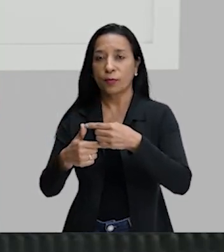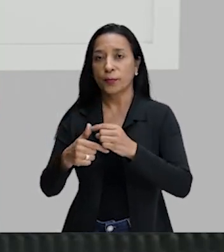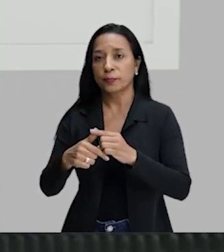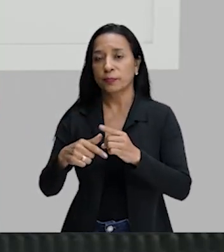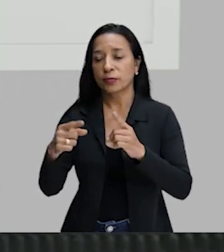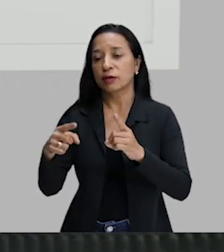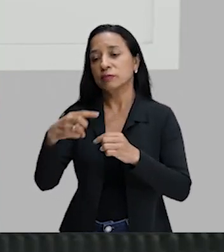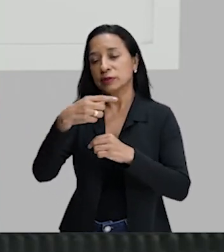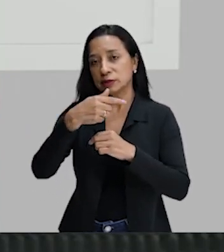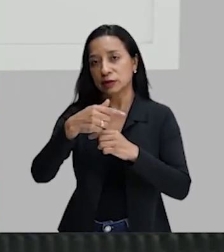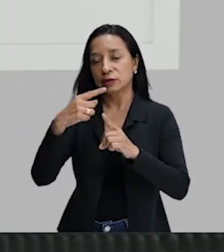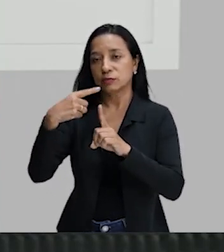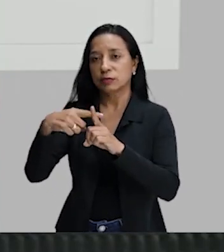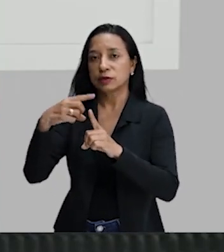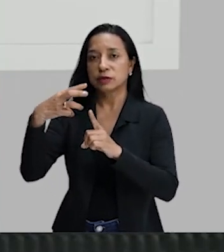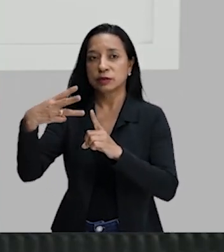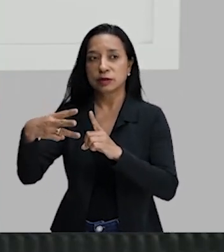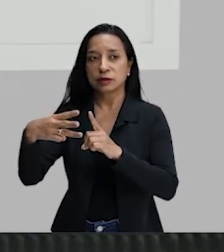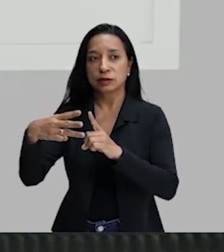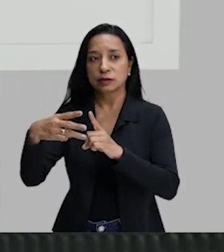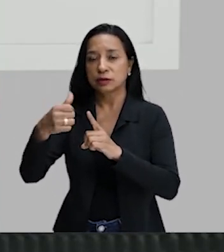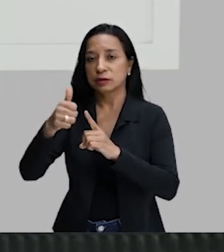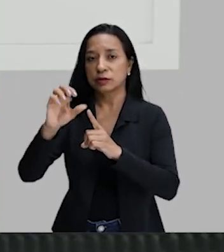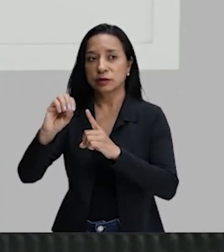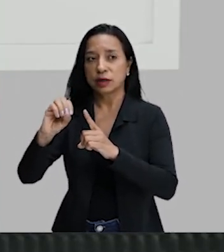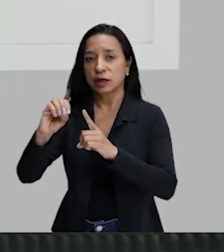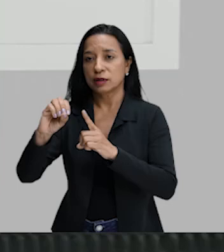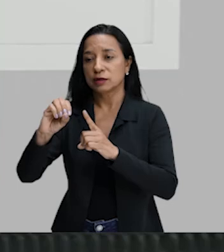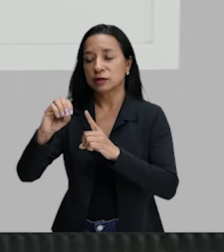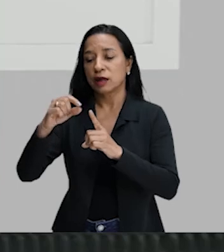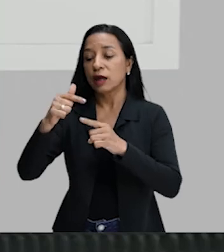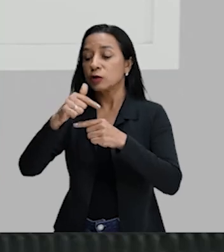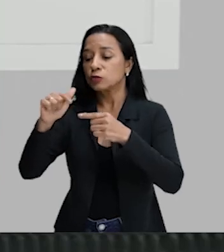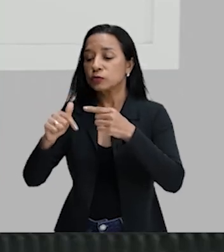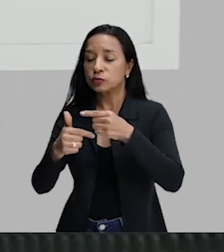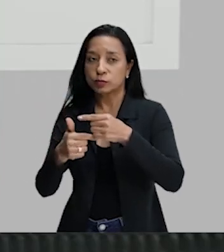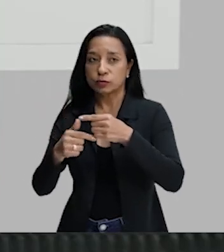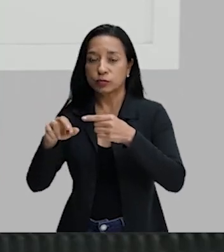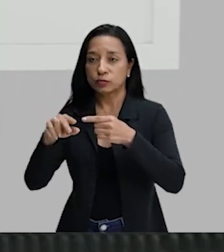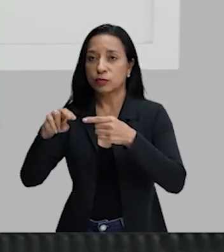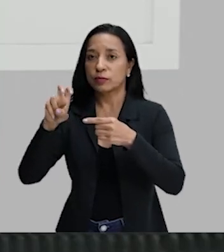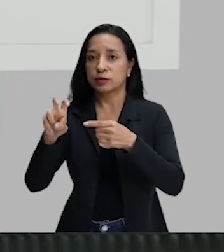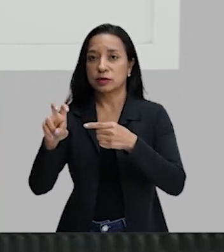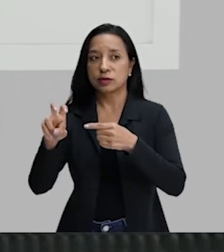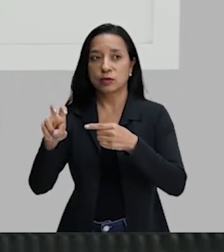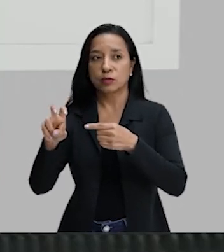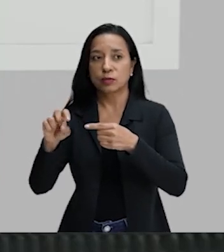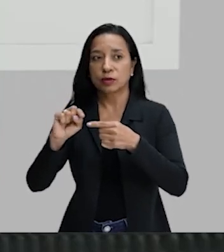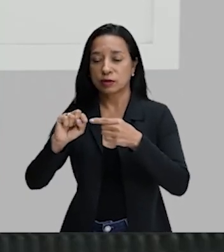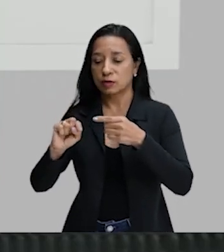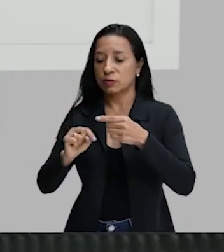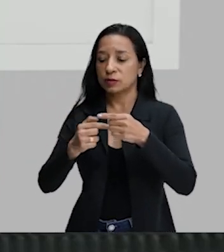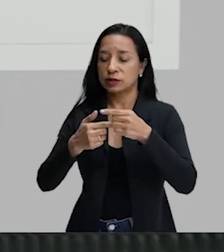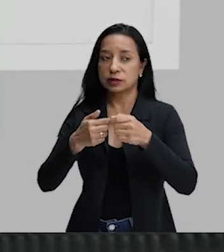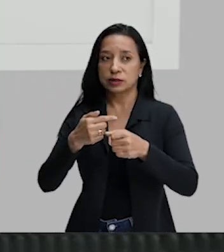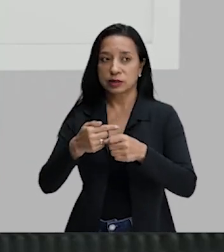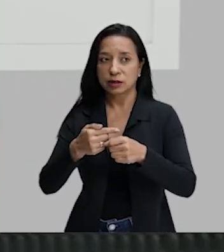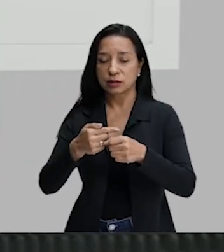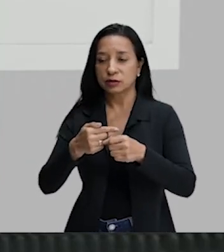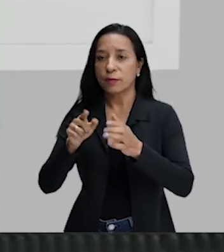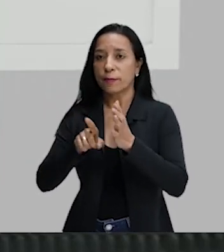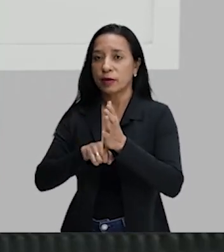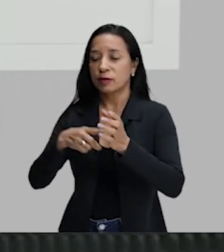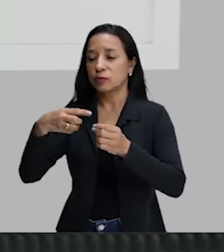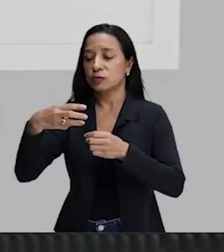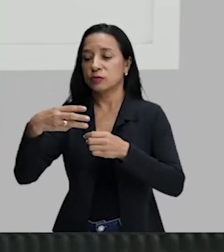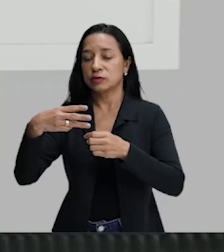7 menos 3 dá 4. 4 dividido por 2 dá 2. Turma, então, esses aqui, ó,